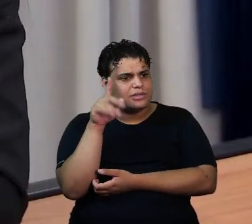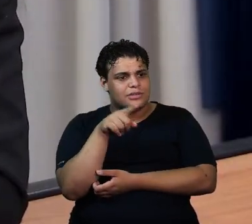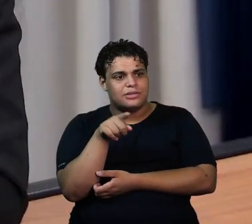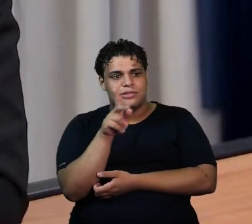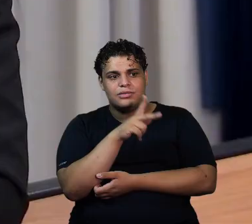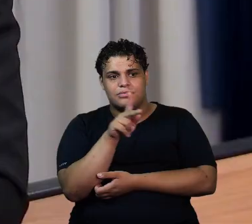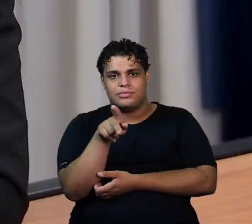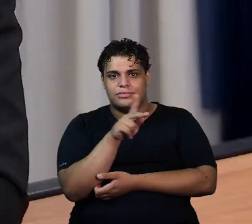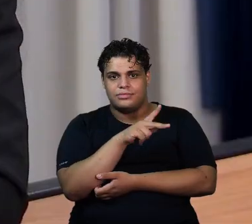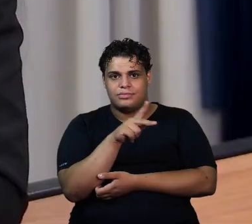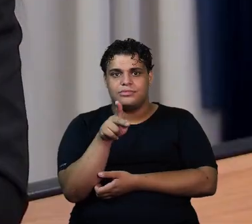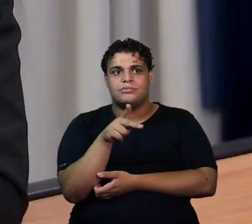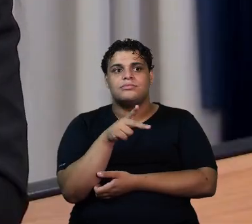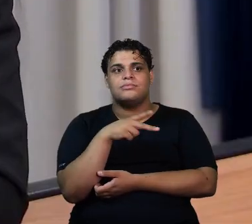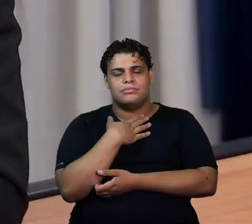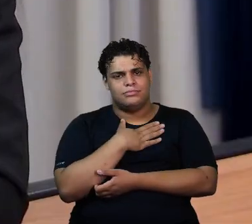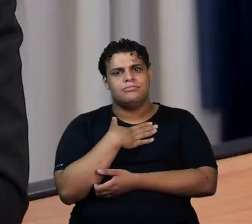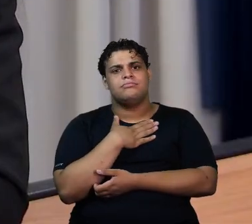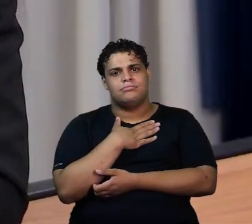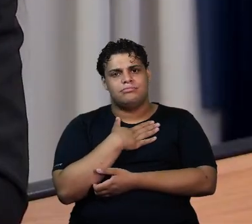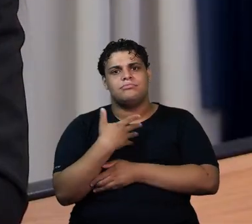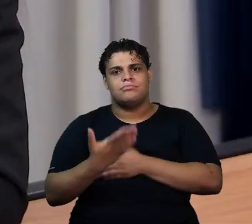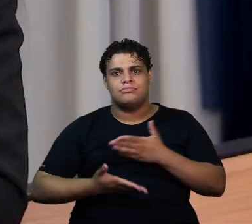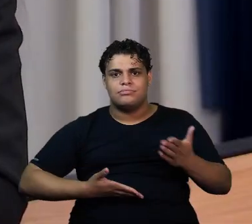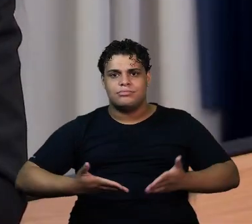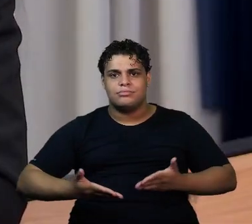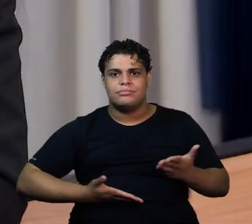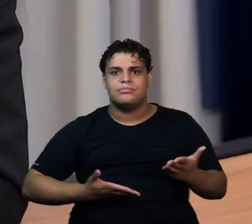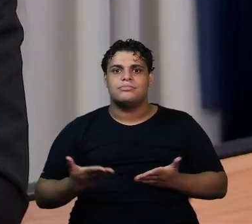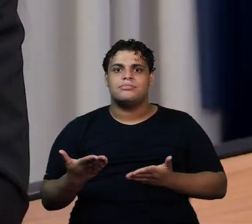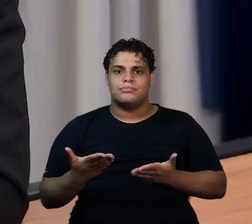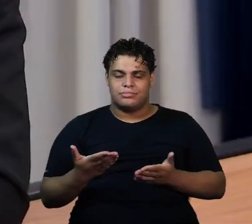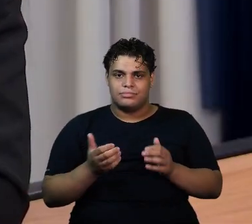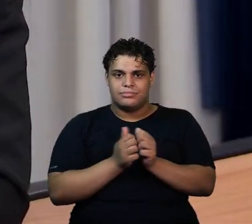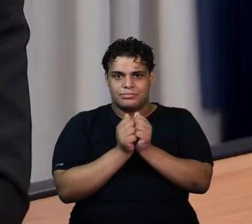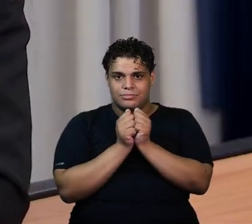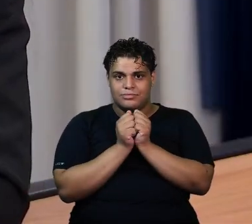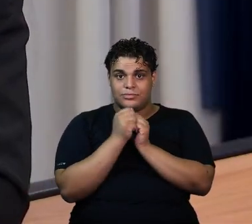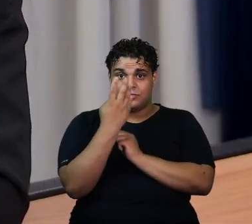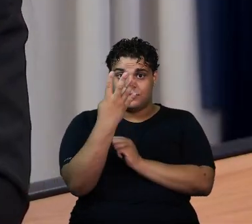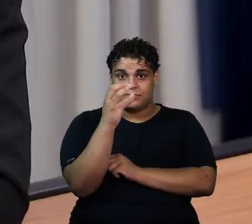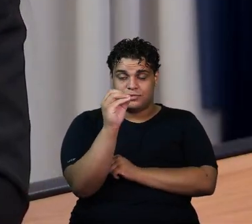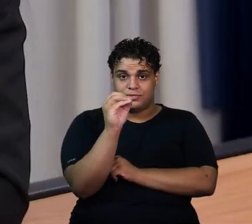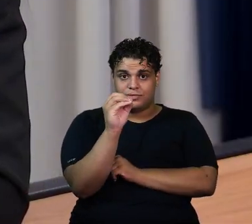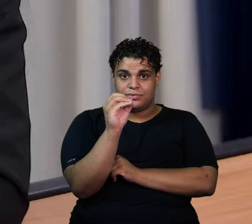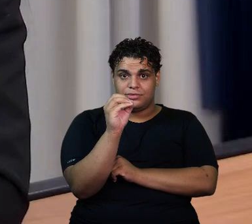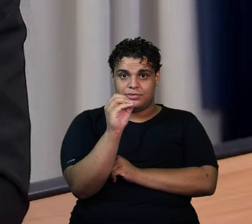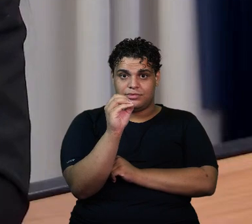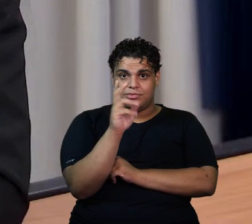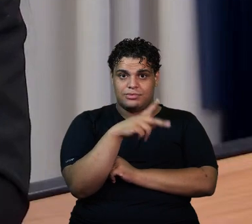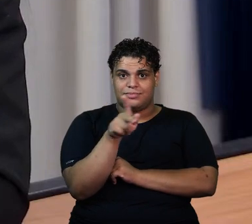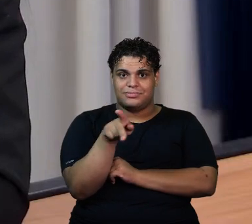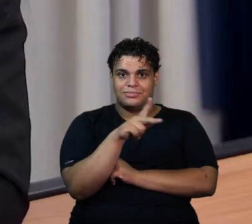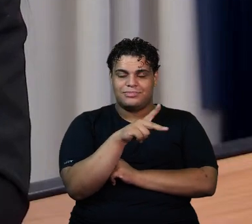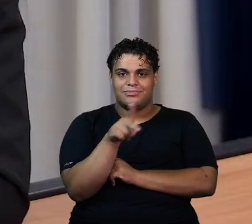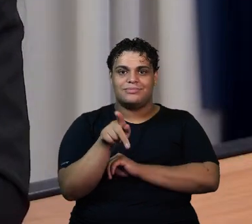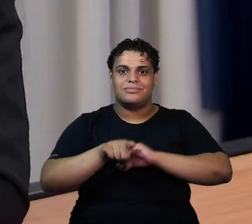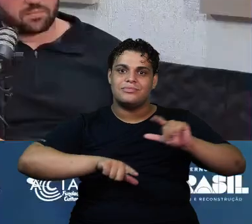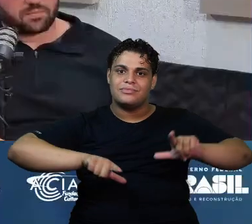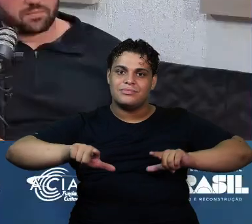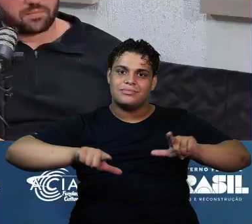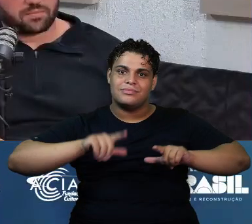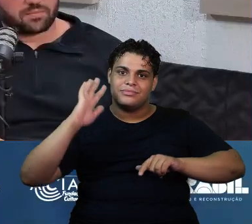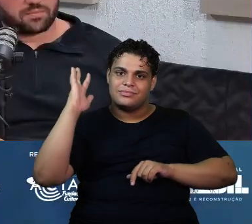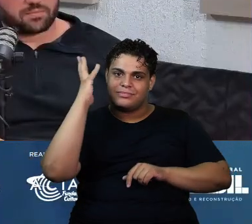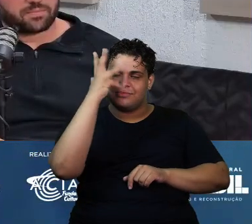professores interessados que participaram, né, conosco. 40 professores fazendo um trabalho